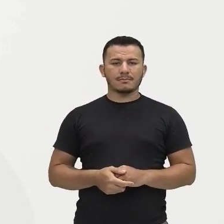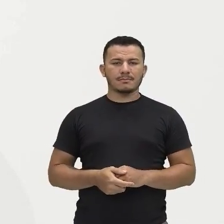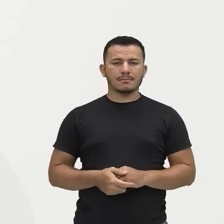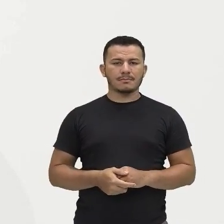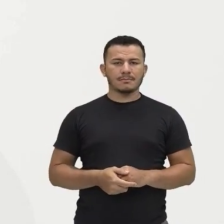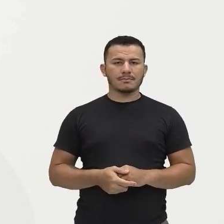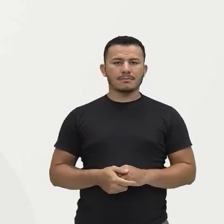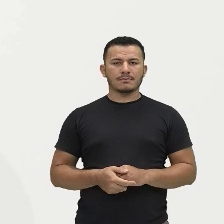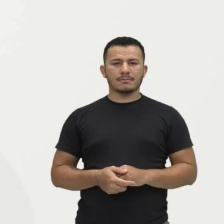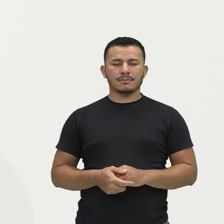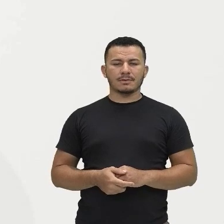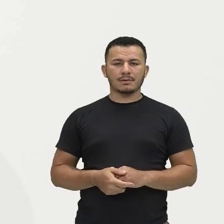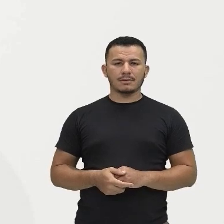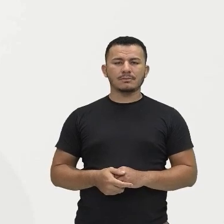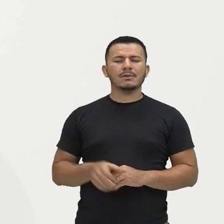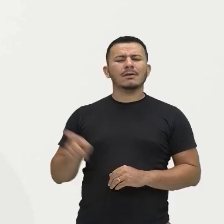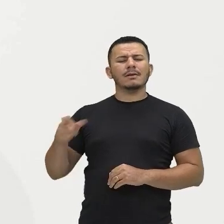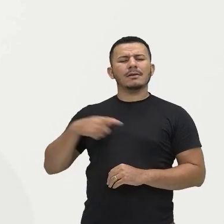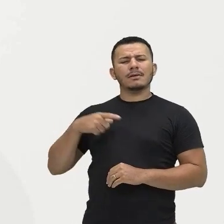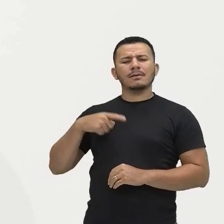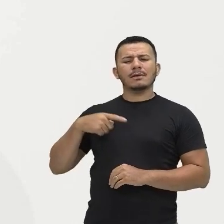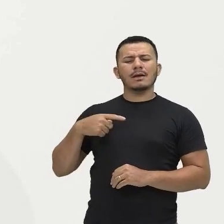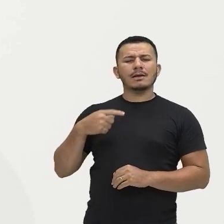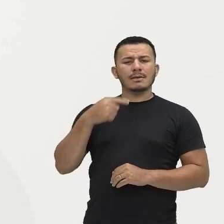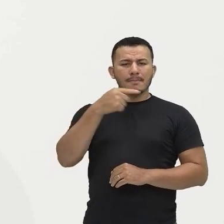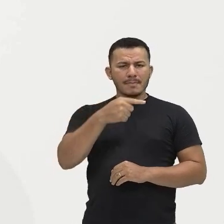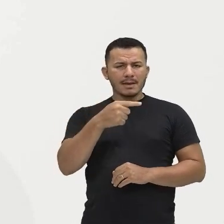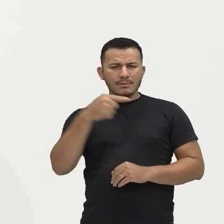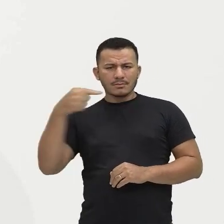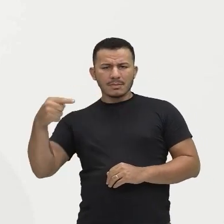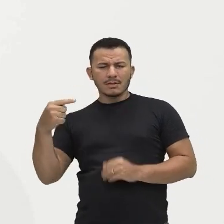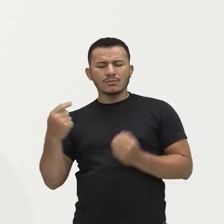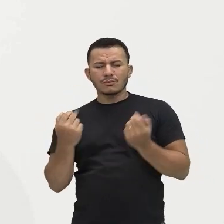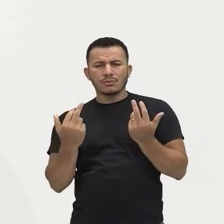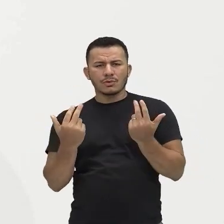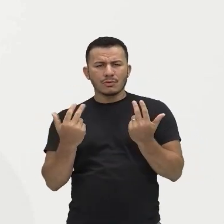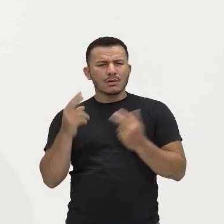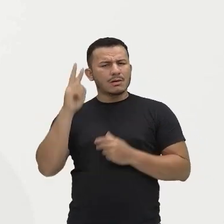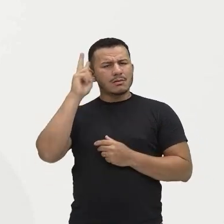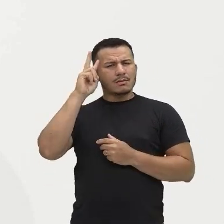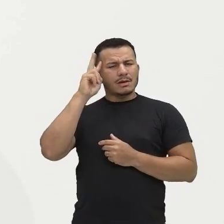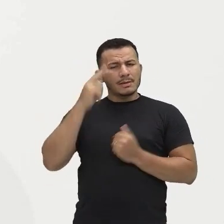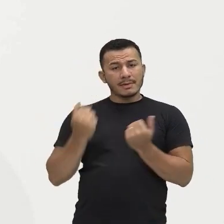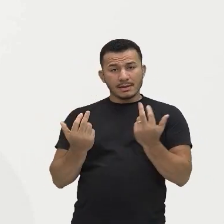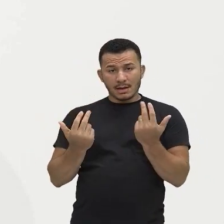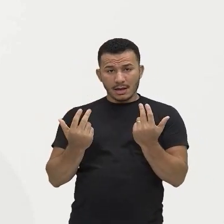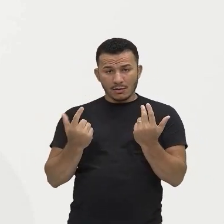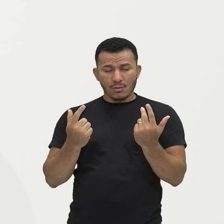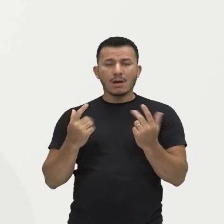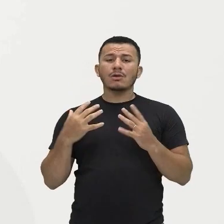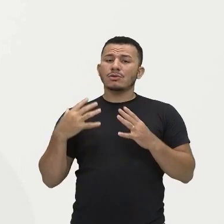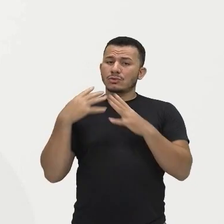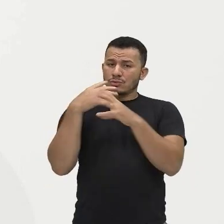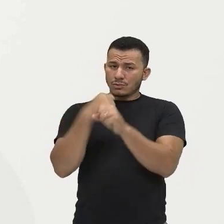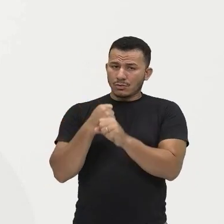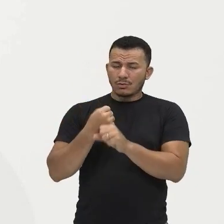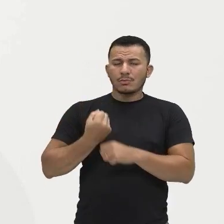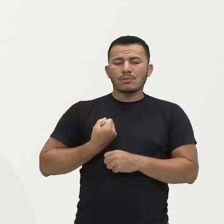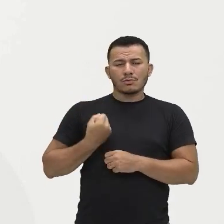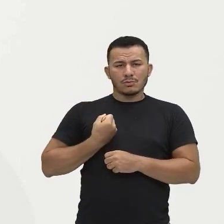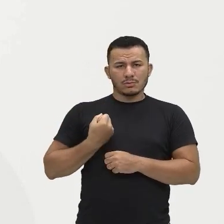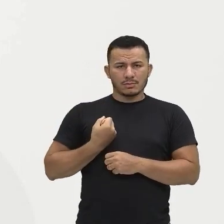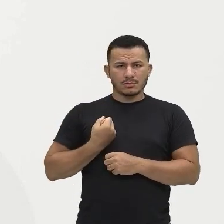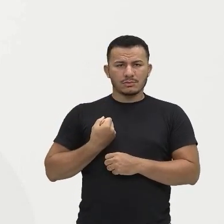6. O que está acontecendo? Os sinais são iguais. O que diz quando os sinais são iguais? Somam-se